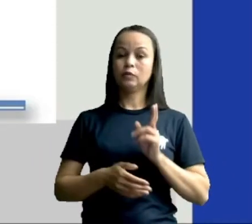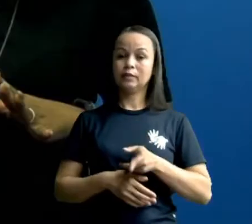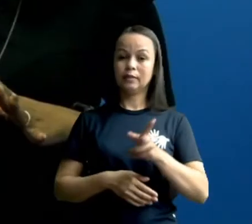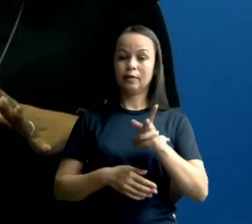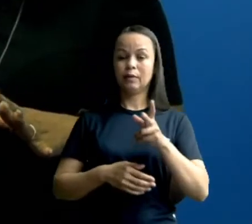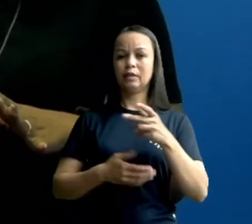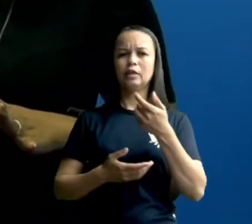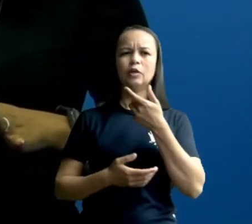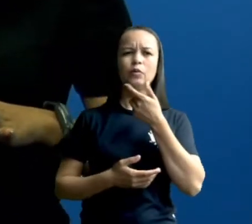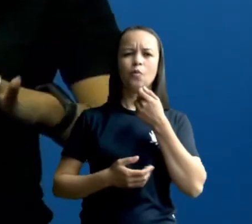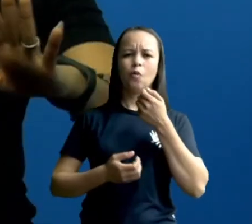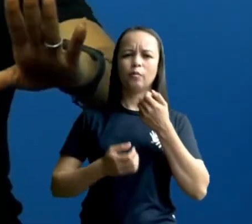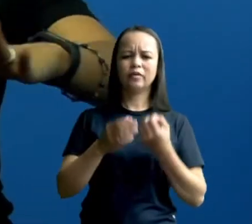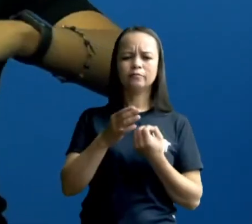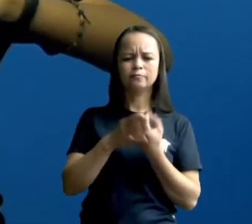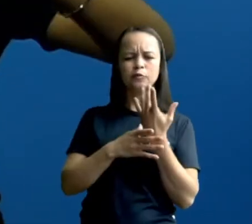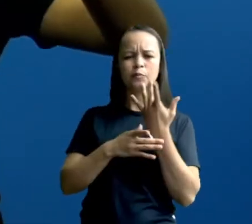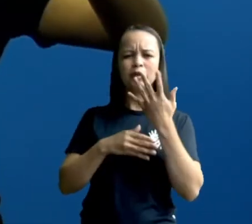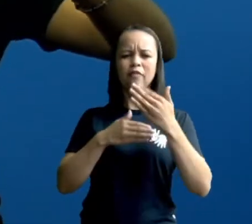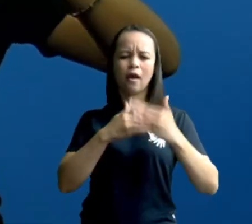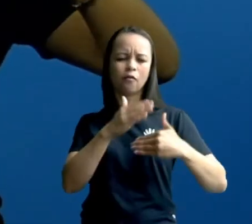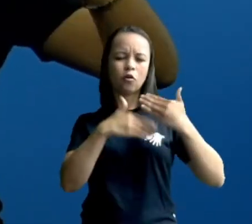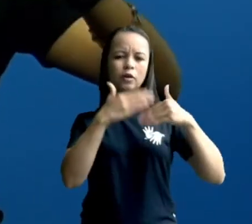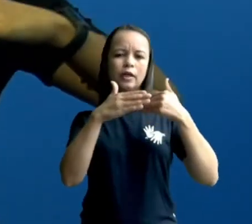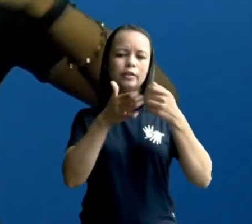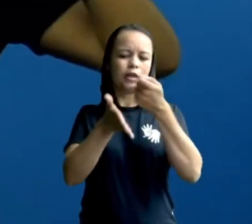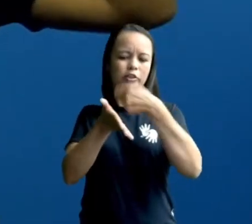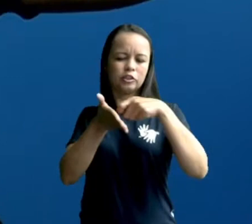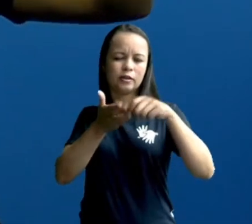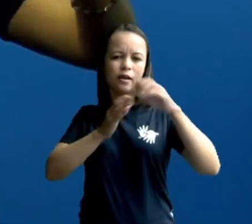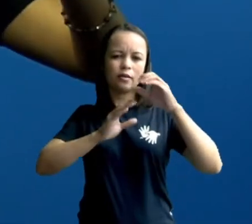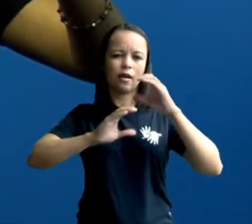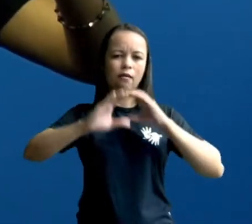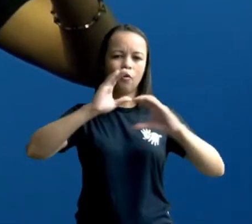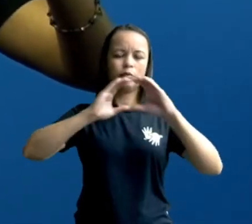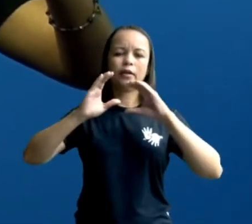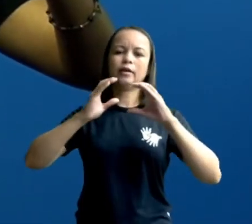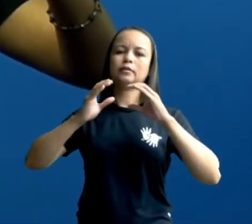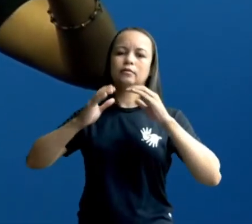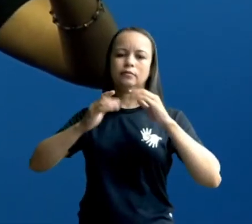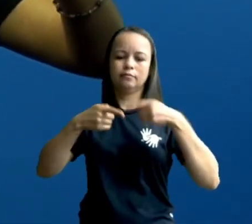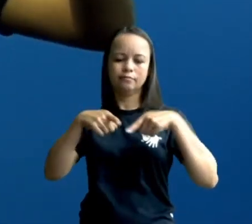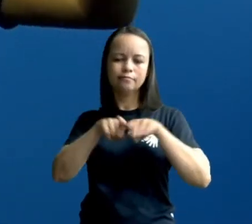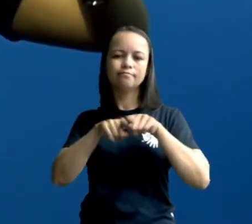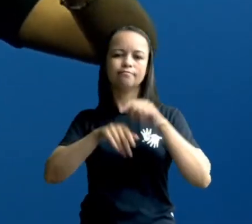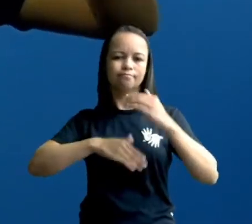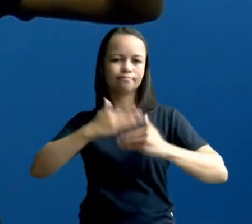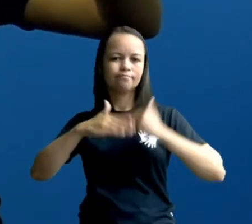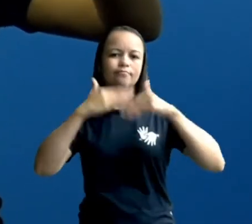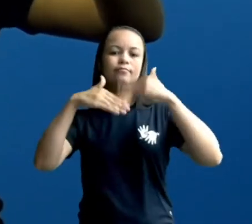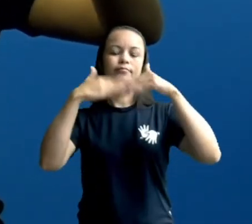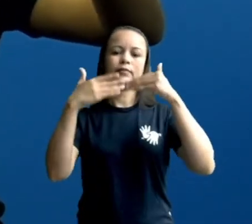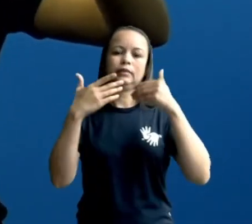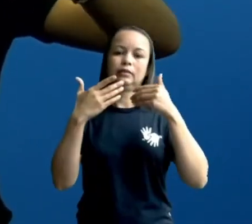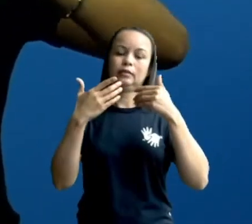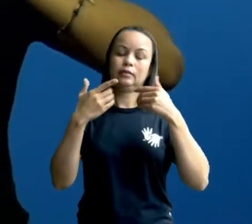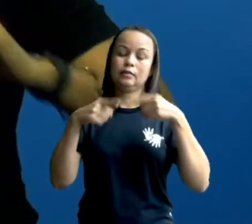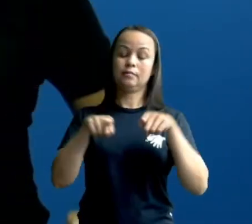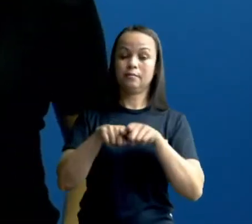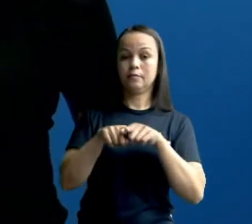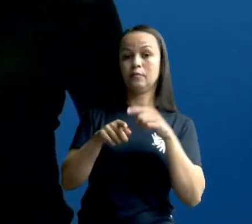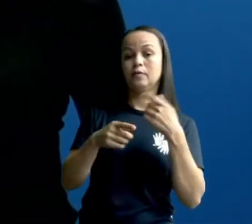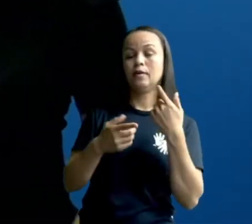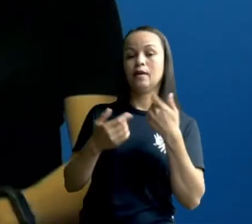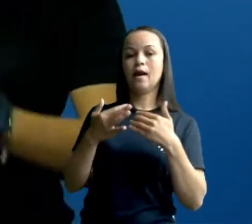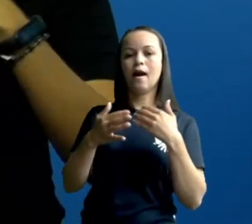se descobrindo e vai evoluindo, a escrita e a comunicação também vai evoluindo. Até porque a ciência e a tecnologia ela